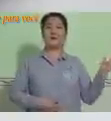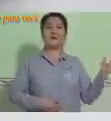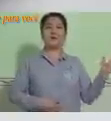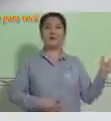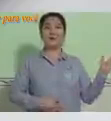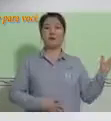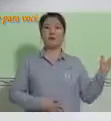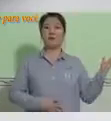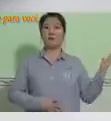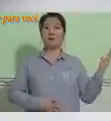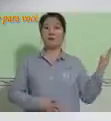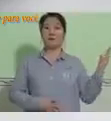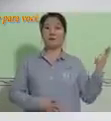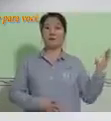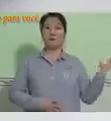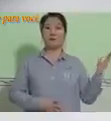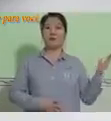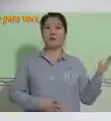SPROVOCADOSPLADENGUE e chikungunya.